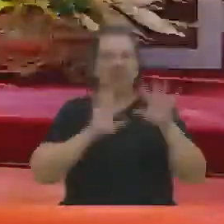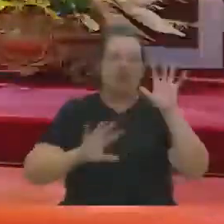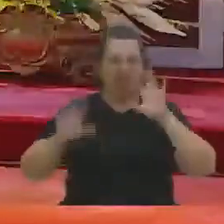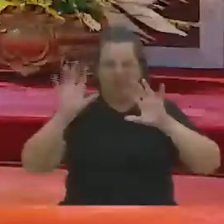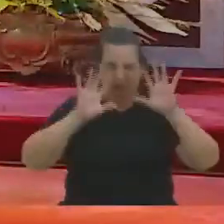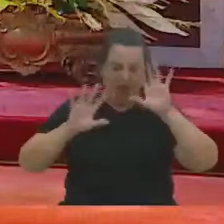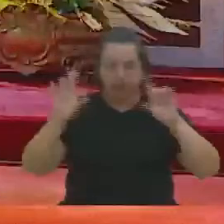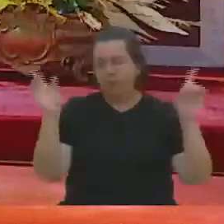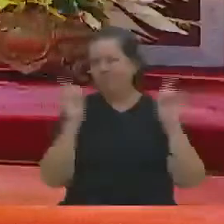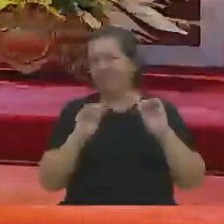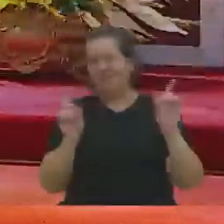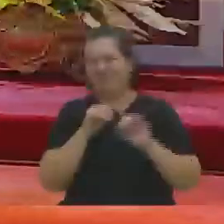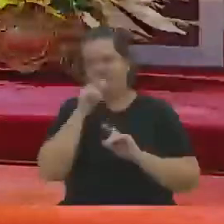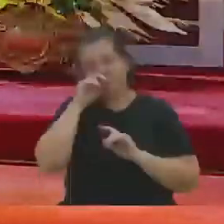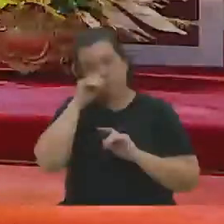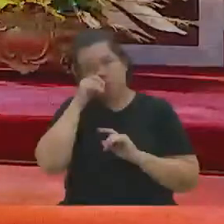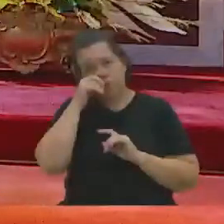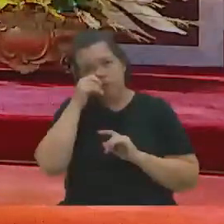fantasma.